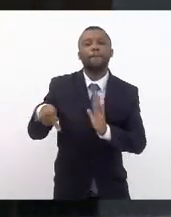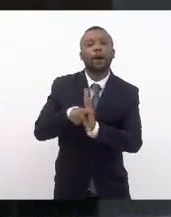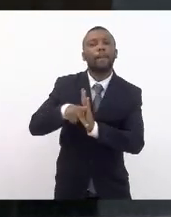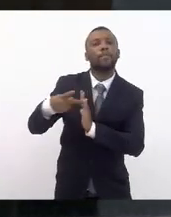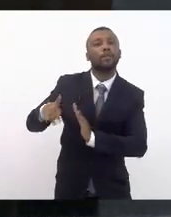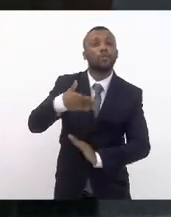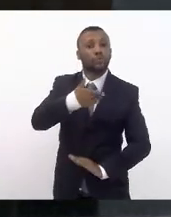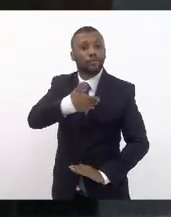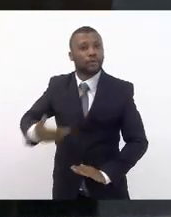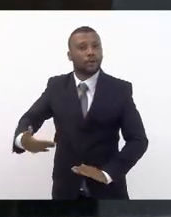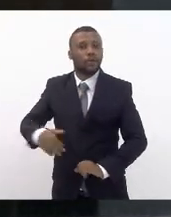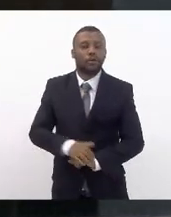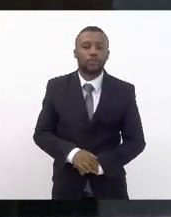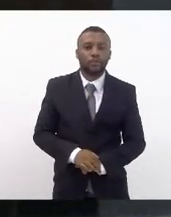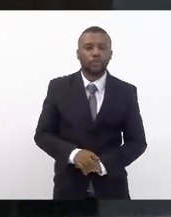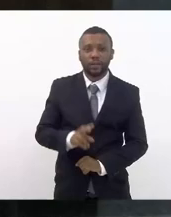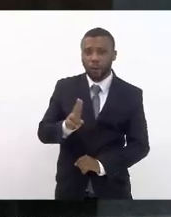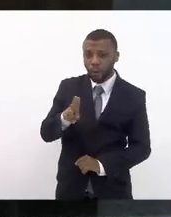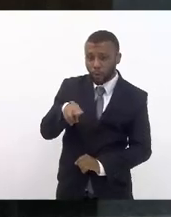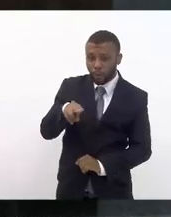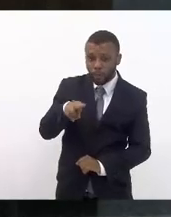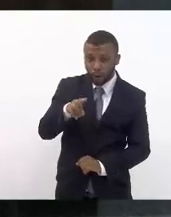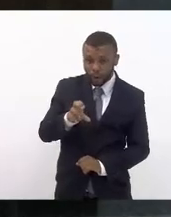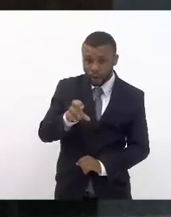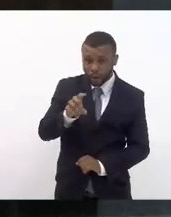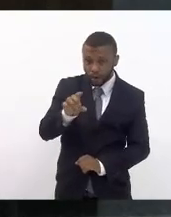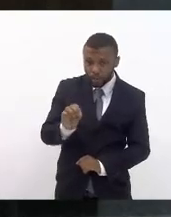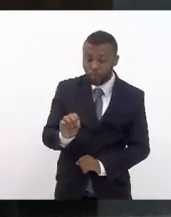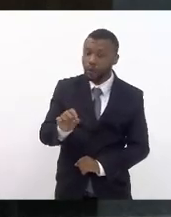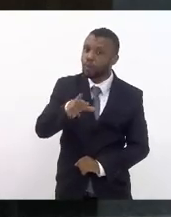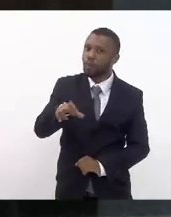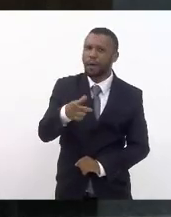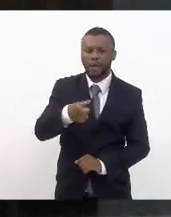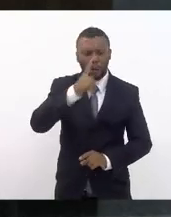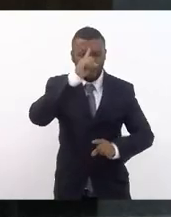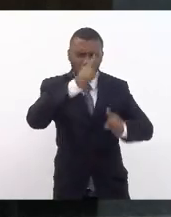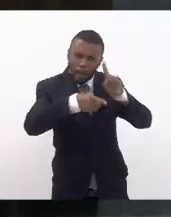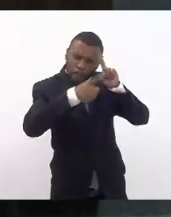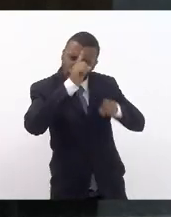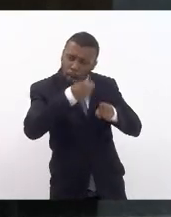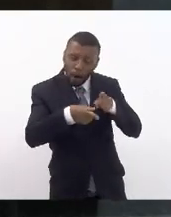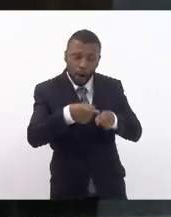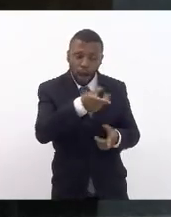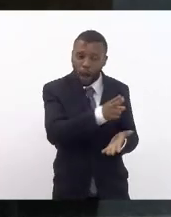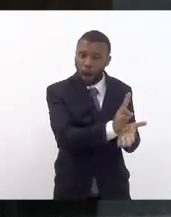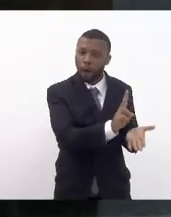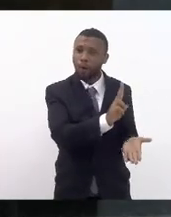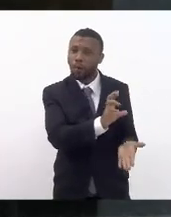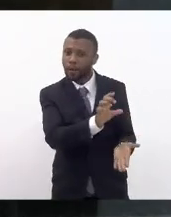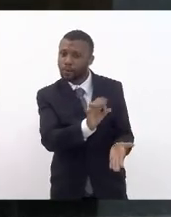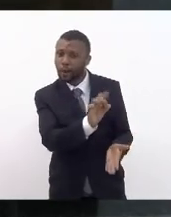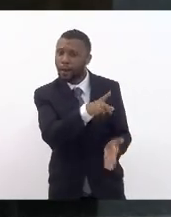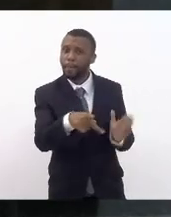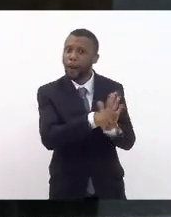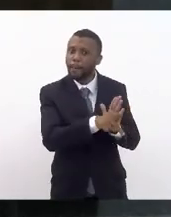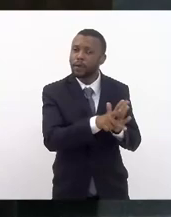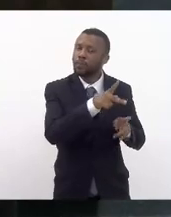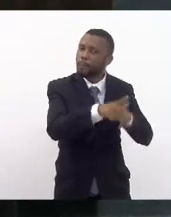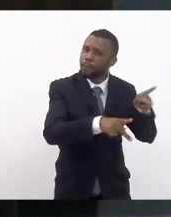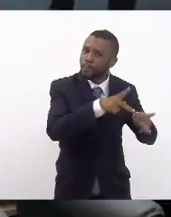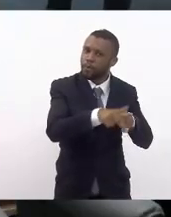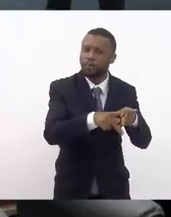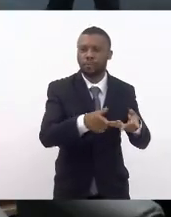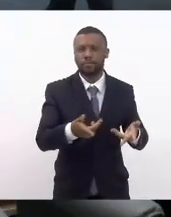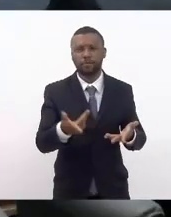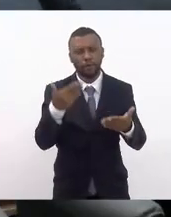A UESO não é do autoritarismo. A UESO é do povo. Foi assim que ela foi criada. Muito